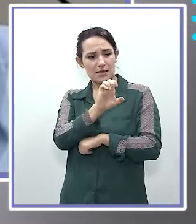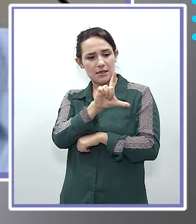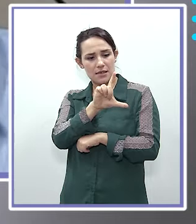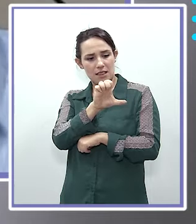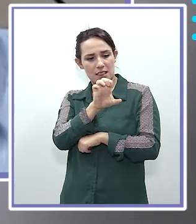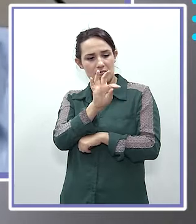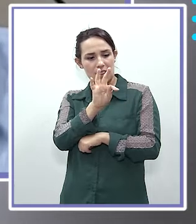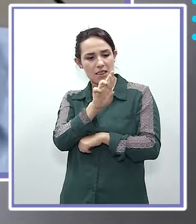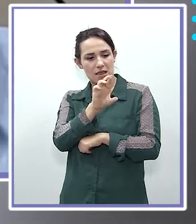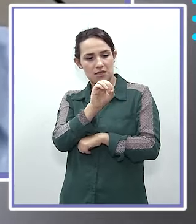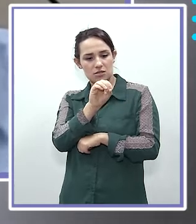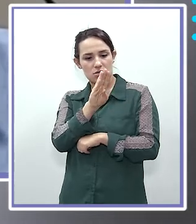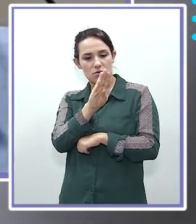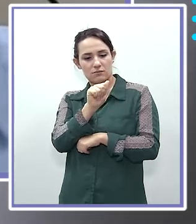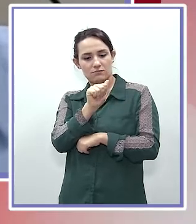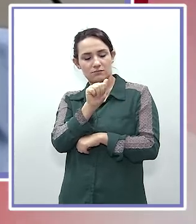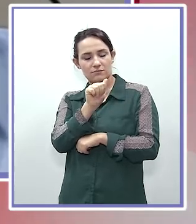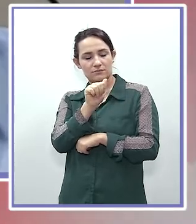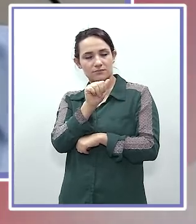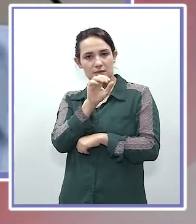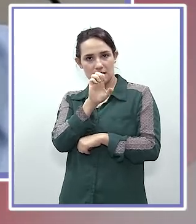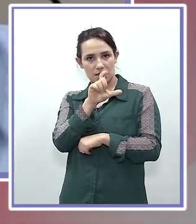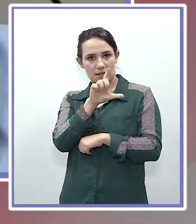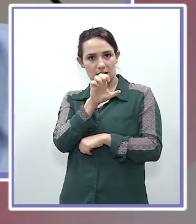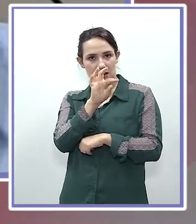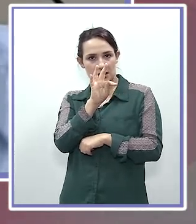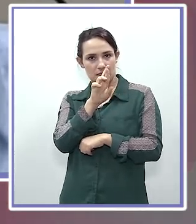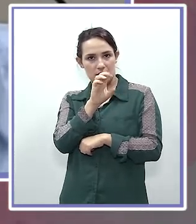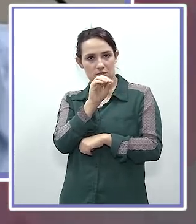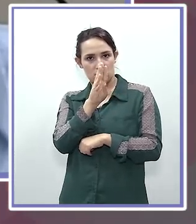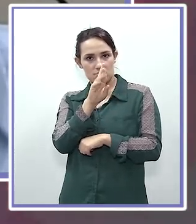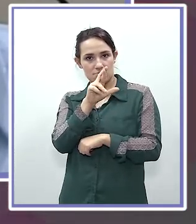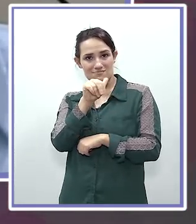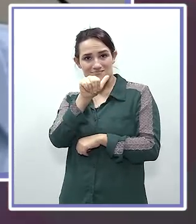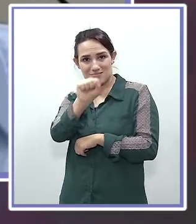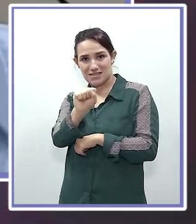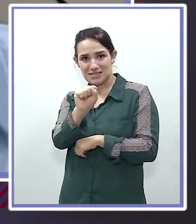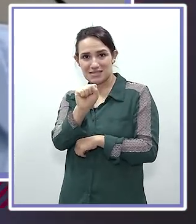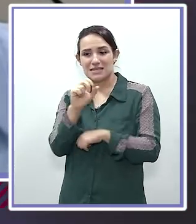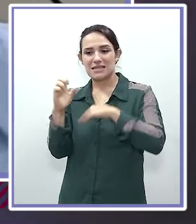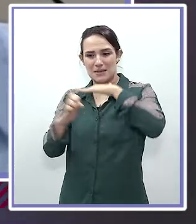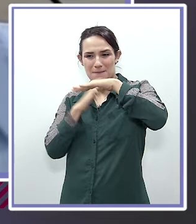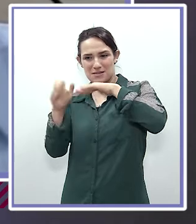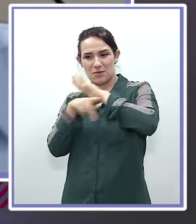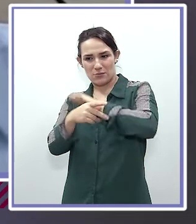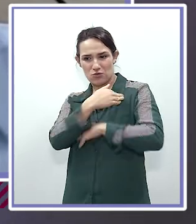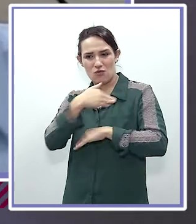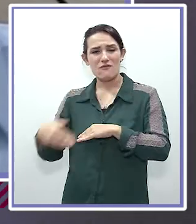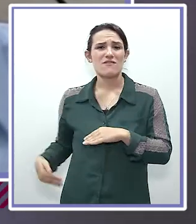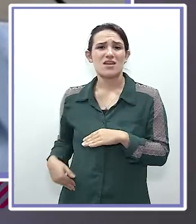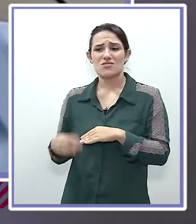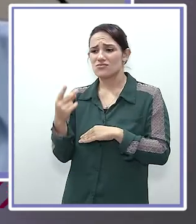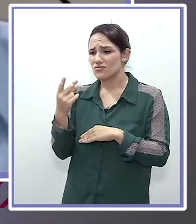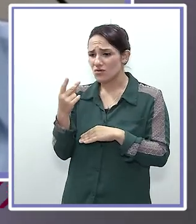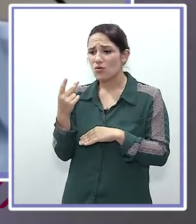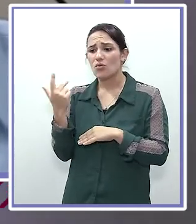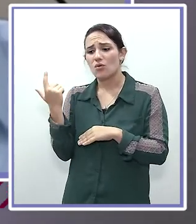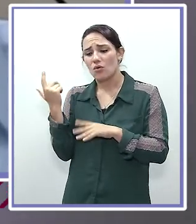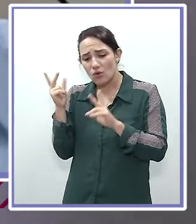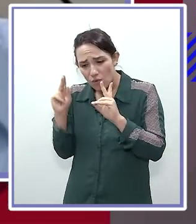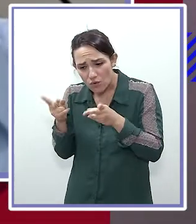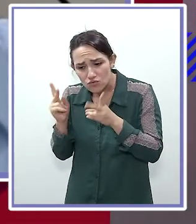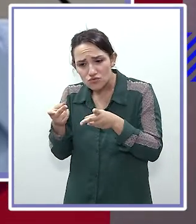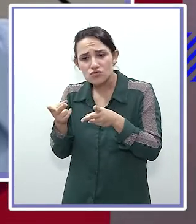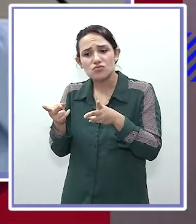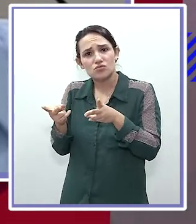dar condições para que essas empresas estatais continuem investindo no país. As pessoas às vezes falam, mas